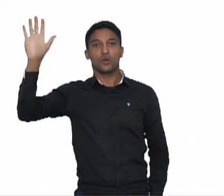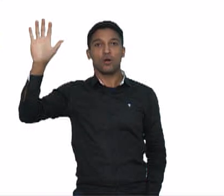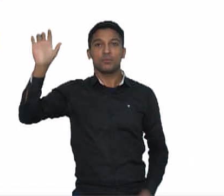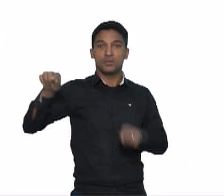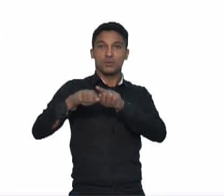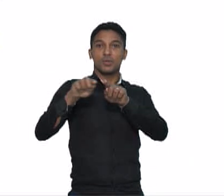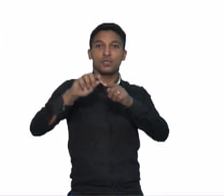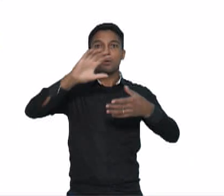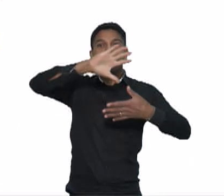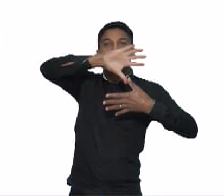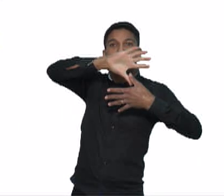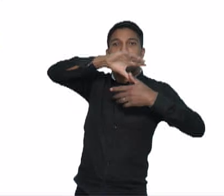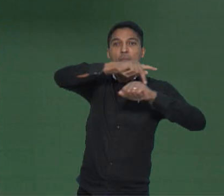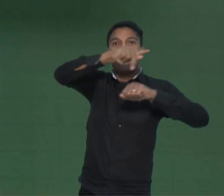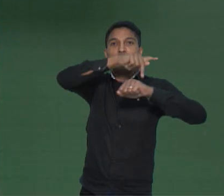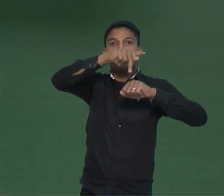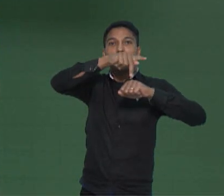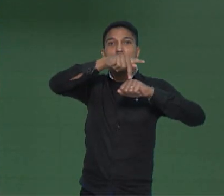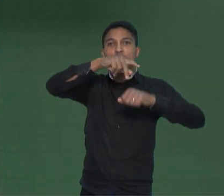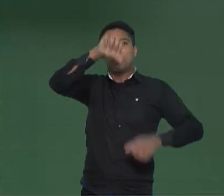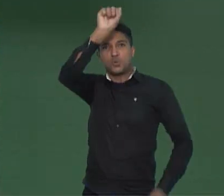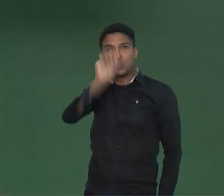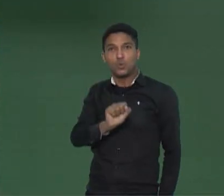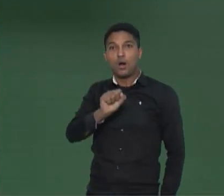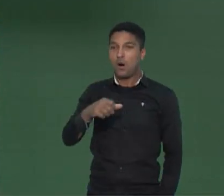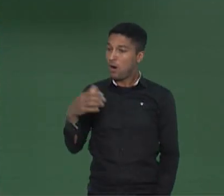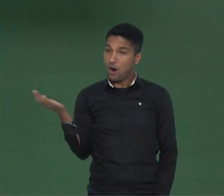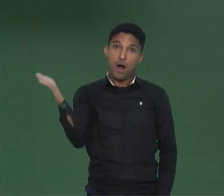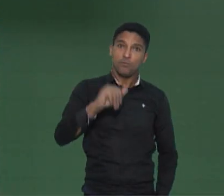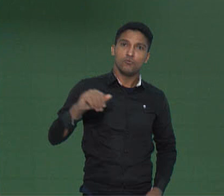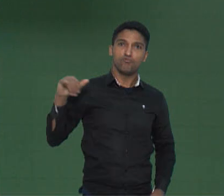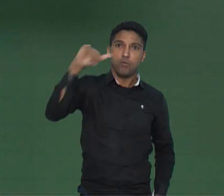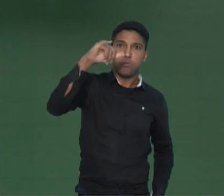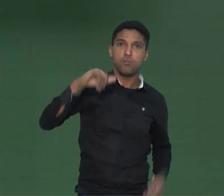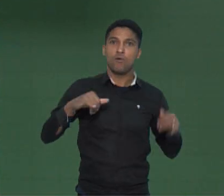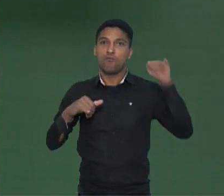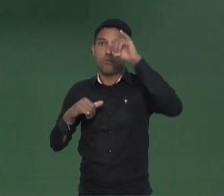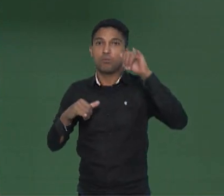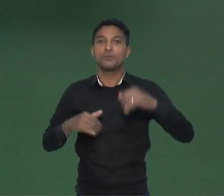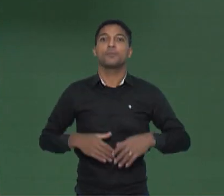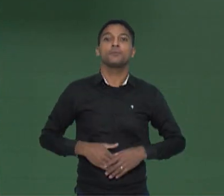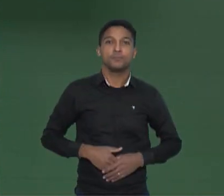Ainda sobre esse trecho, temos mais um exercício, o de número 5.